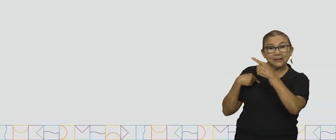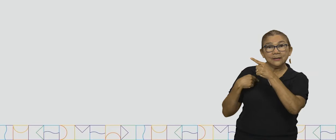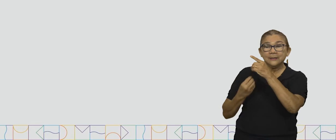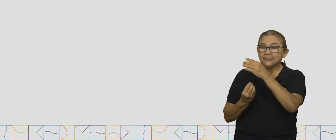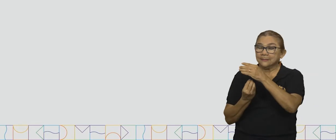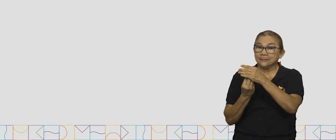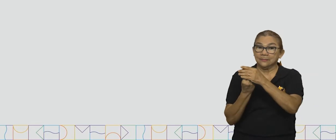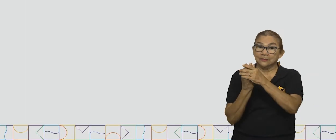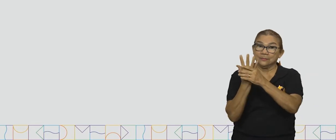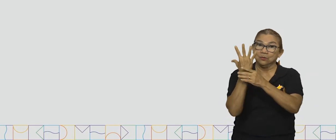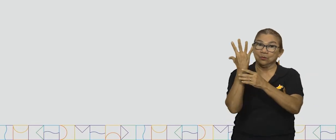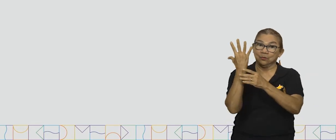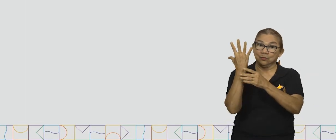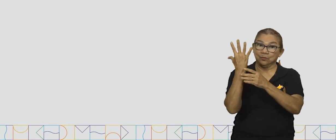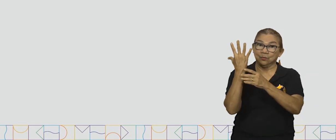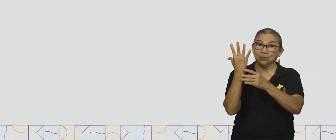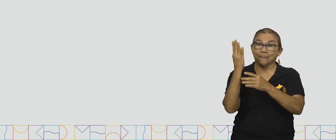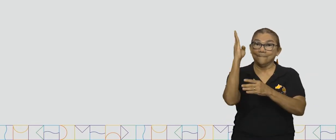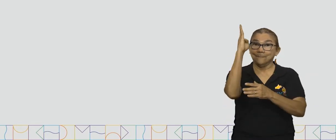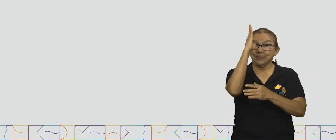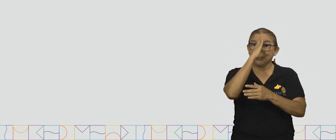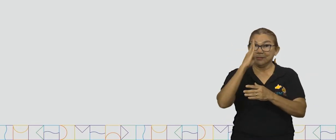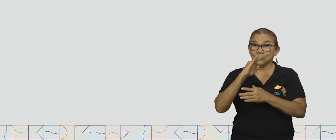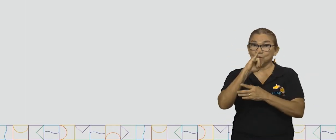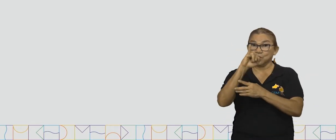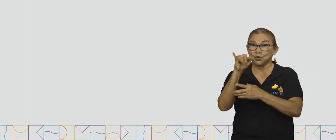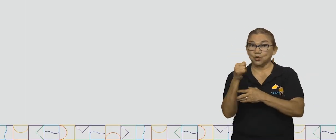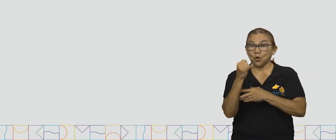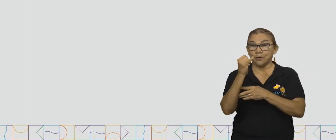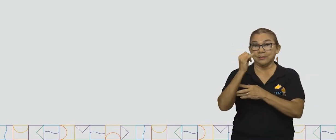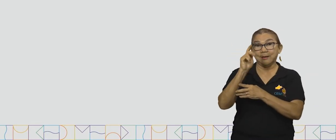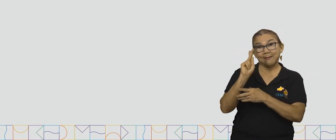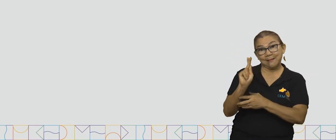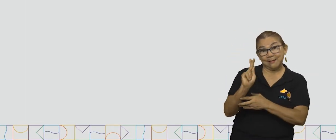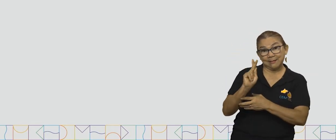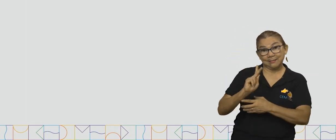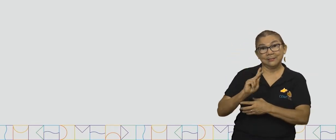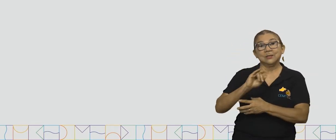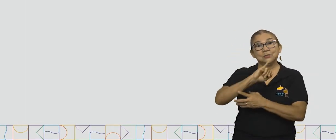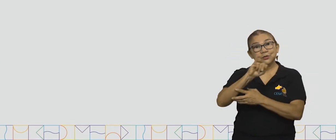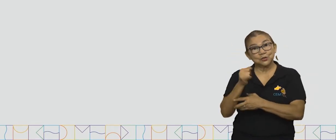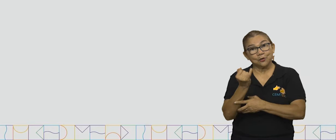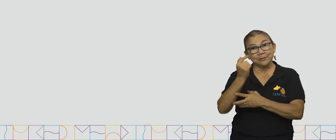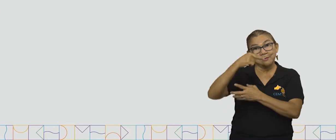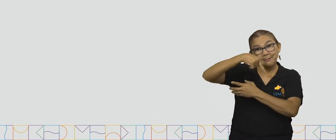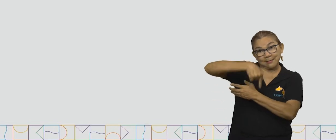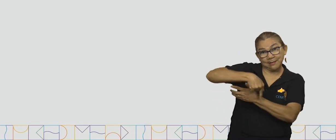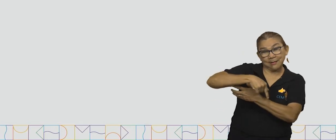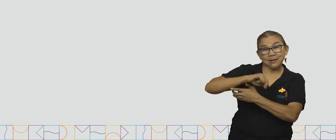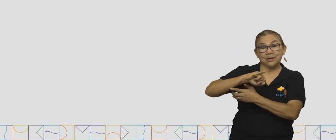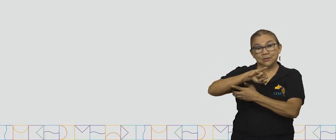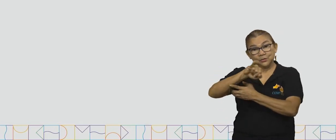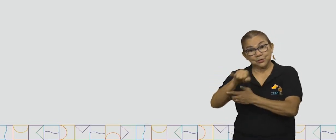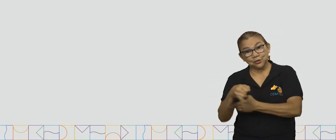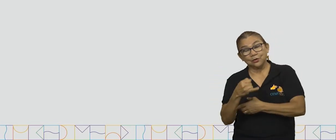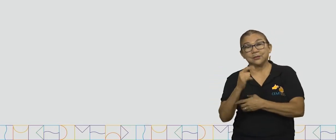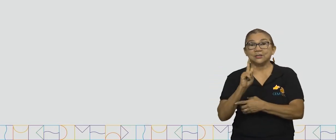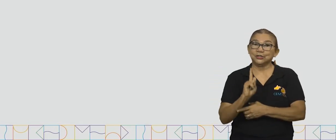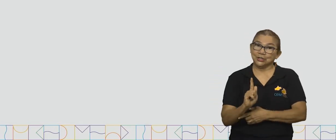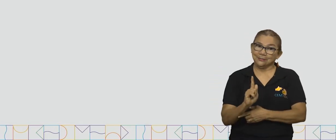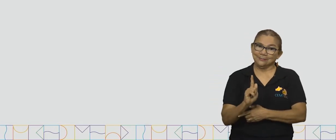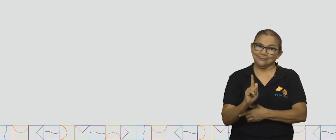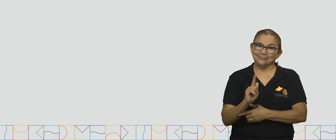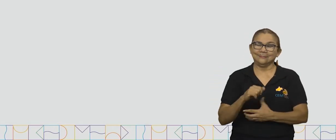populismo do Brasil, com o Brasil de JK, JQ e JG. Isso mesmo, JK, JQ e